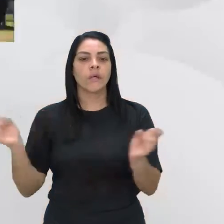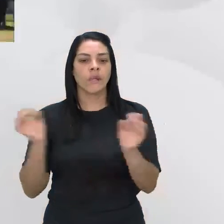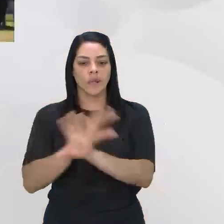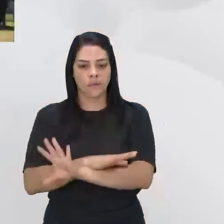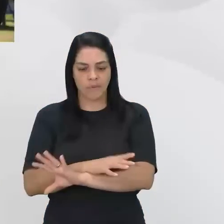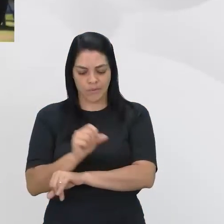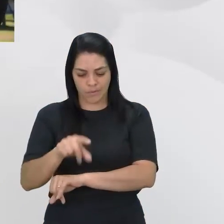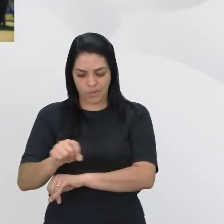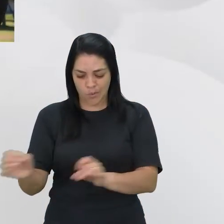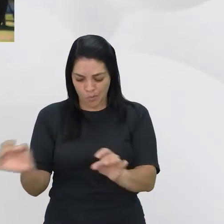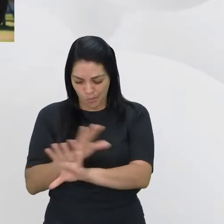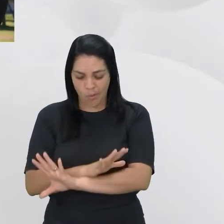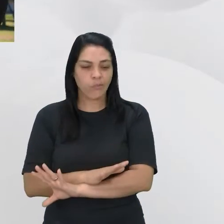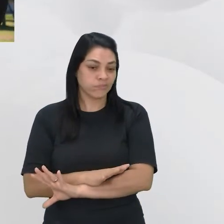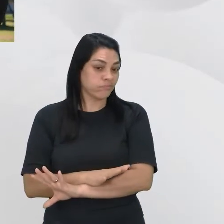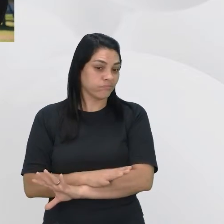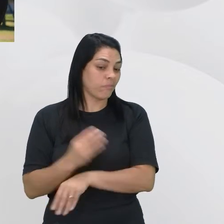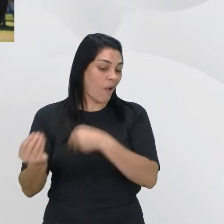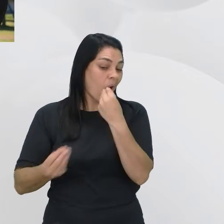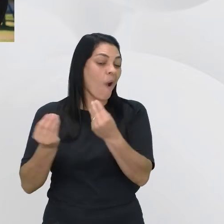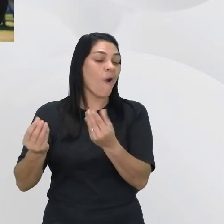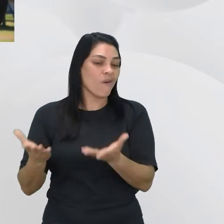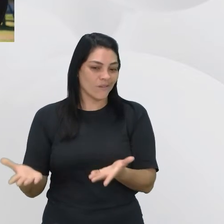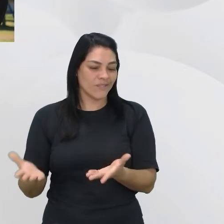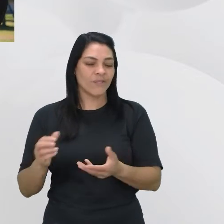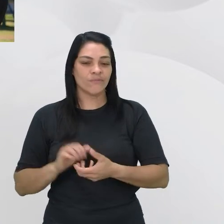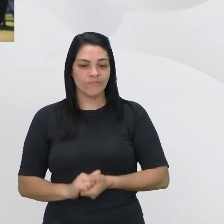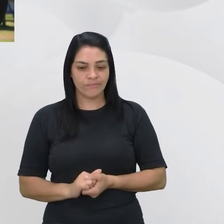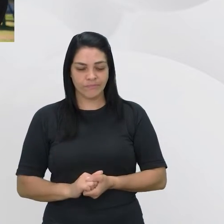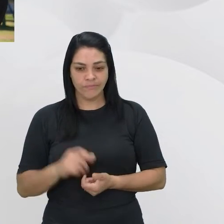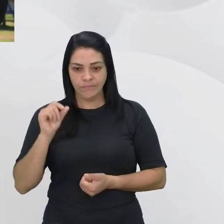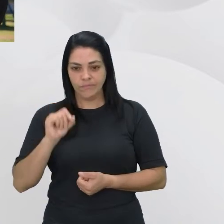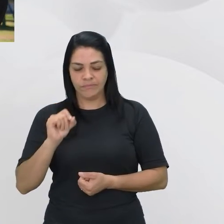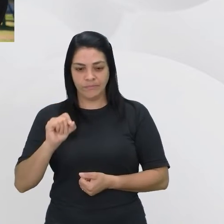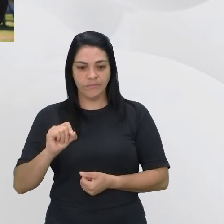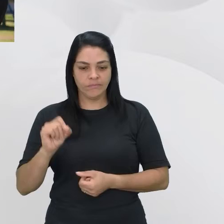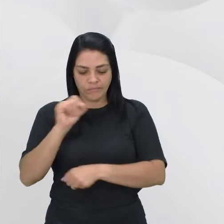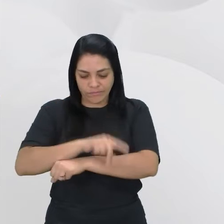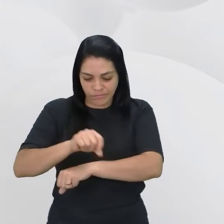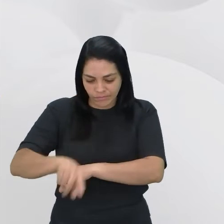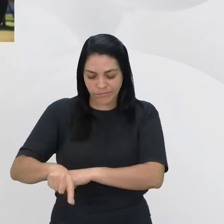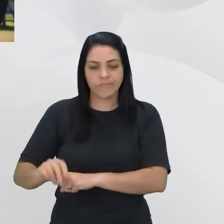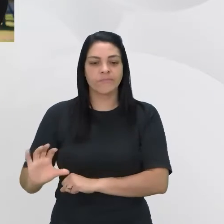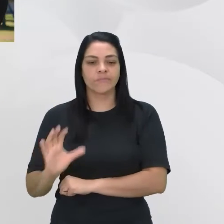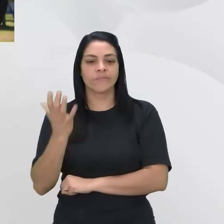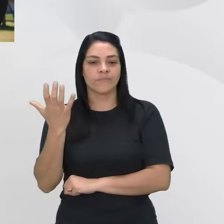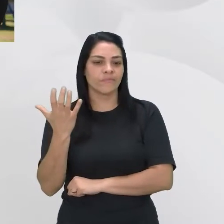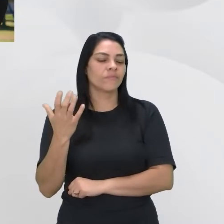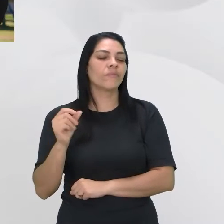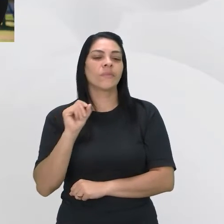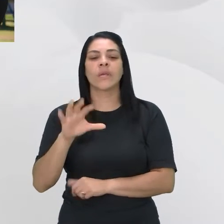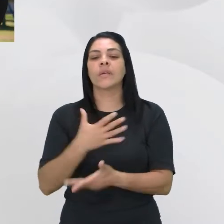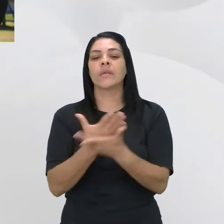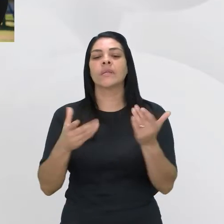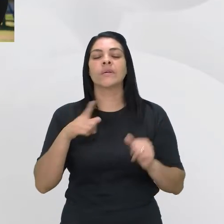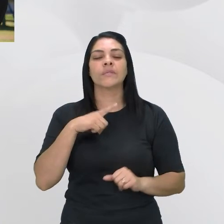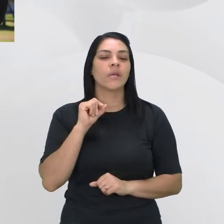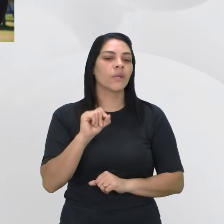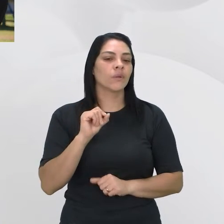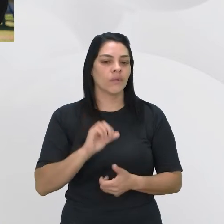que eu apresentei, né, é o que leva ao plantio. E aí aqui, o que a gente tem? A gente